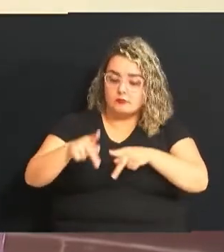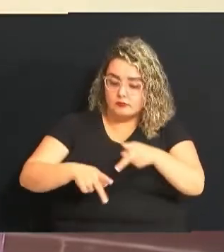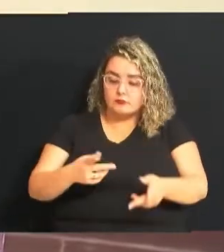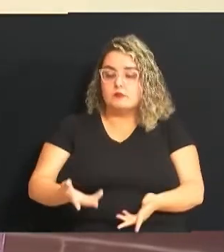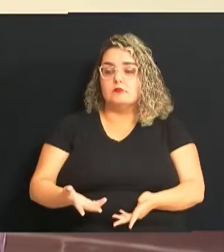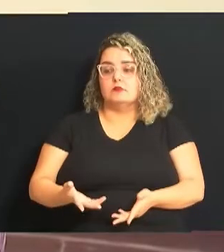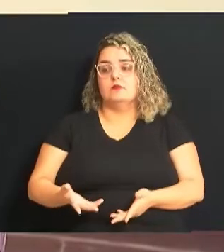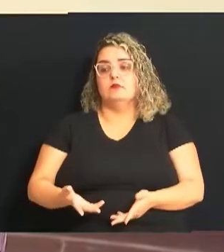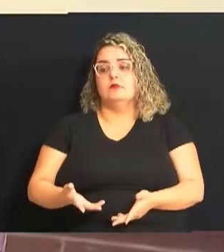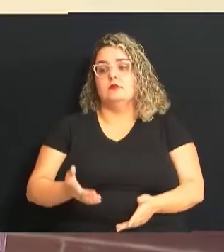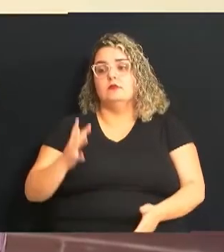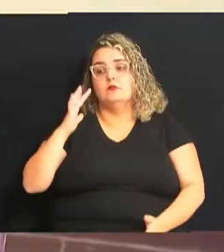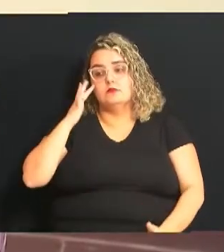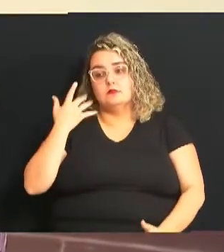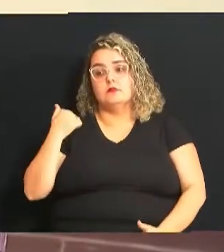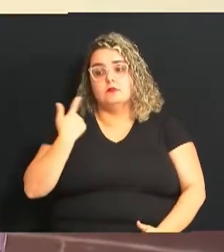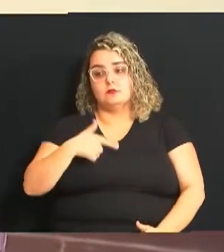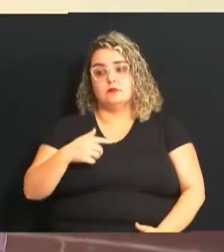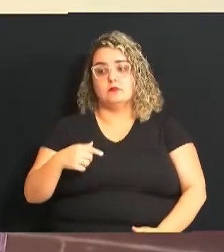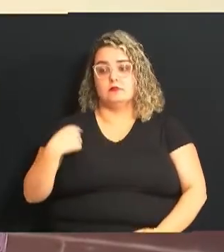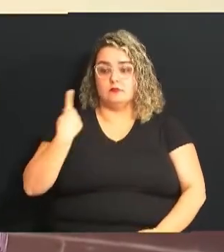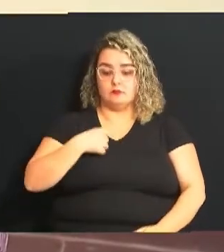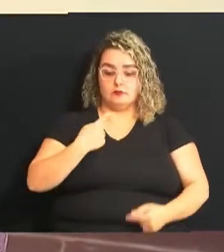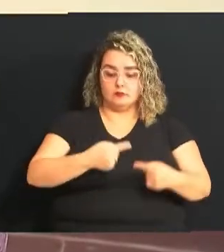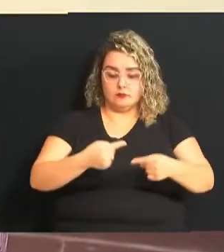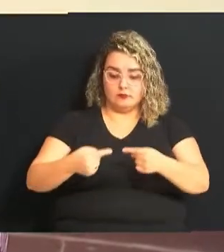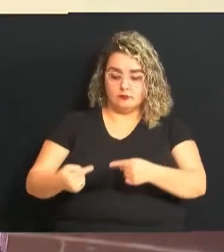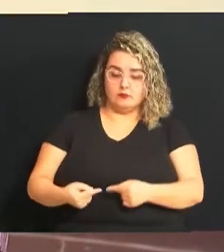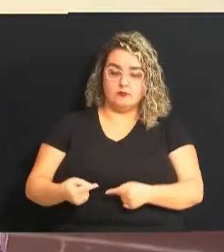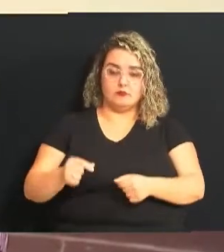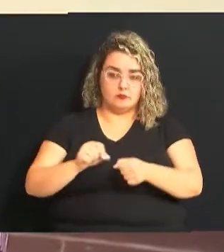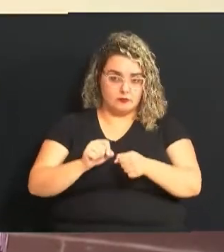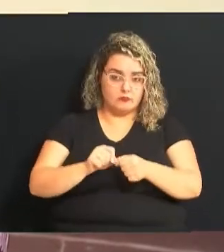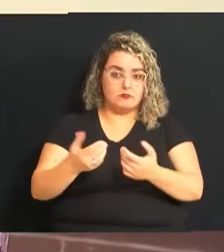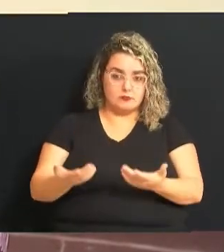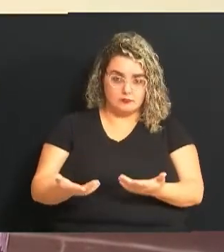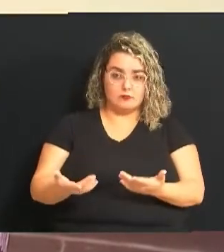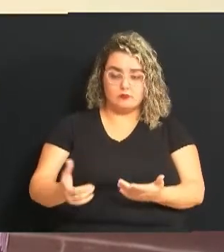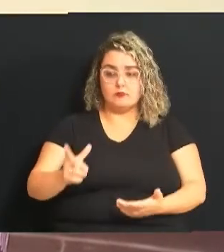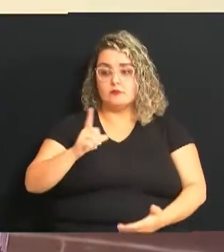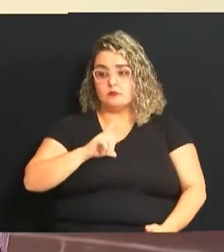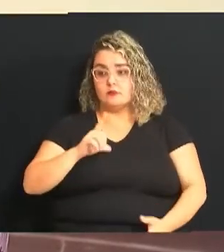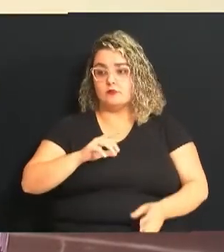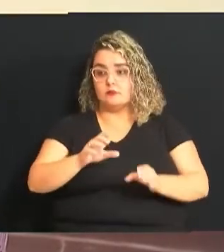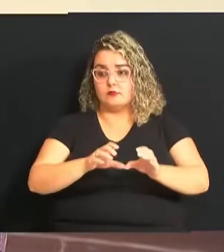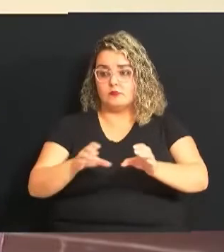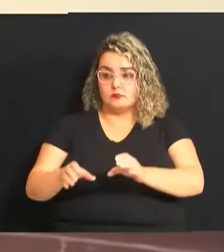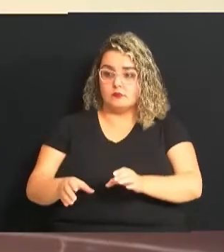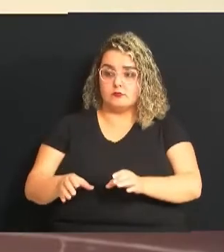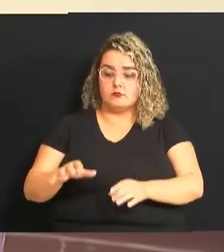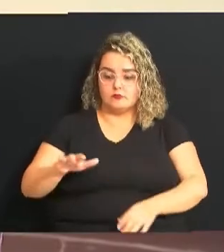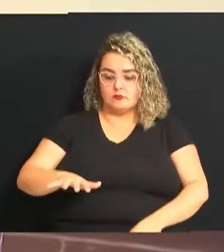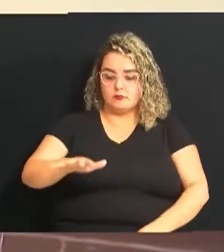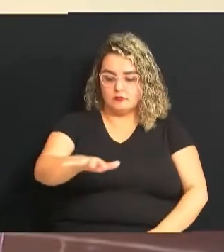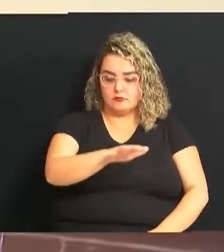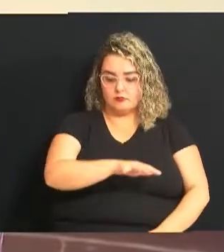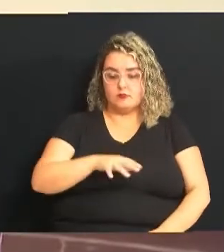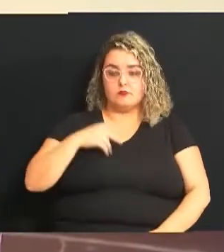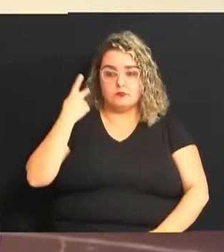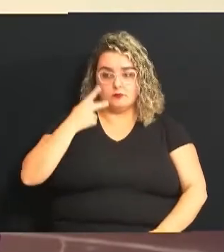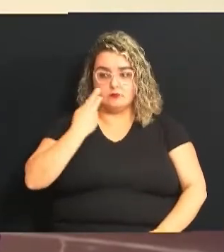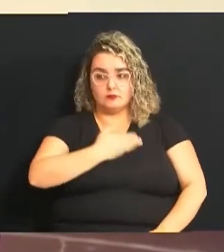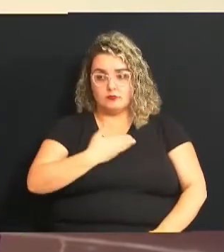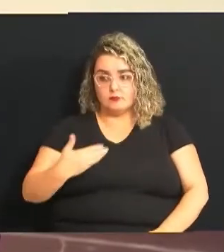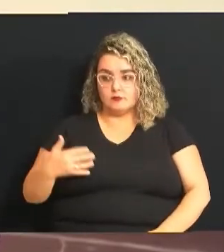acho que só o fato da gente estar fazendo esse debate aqui, da gente ter uma coordenadoria setorial de política pública para a